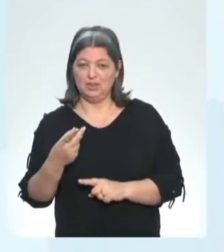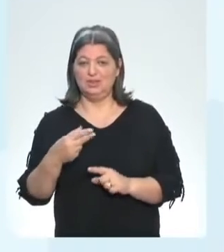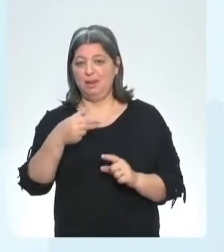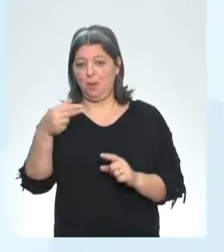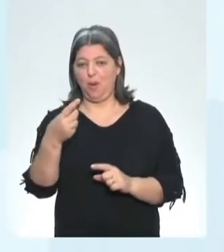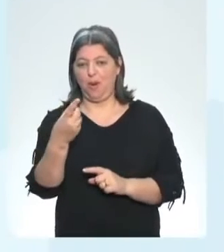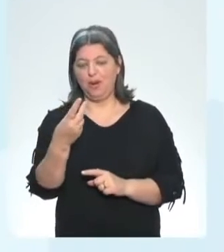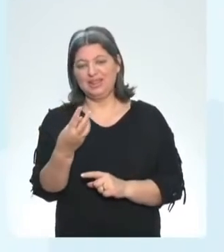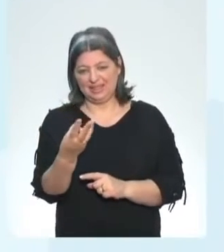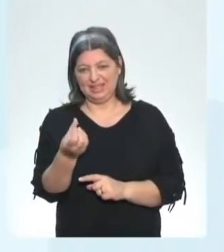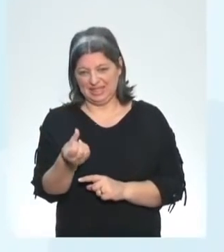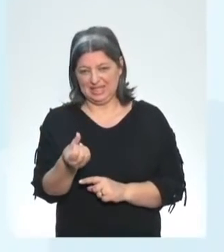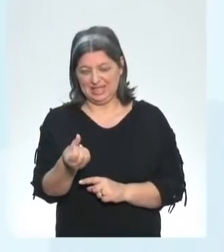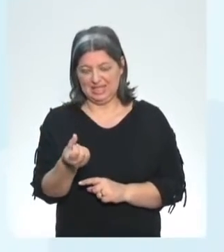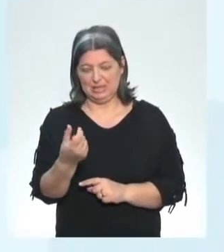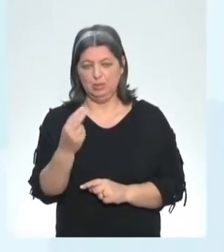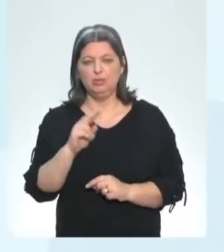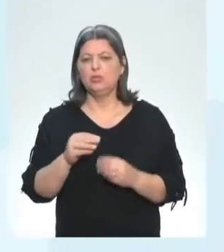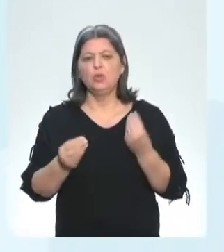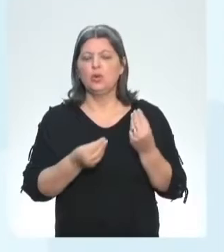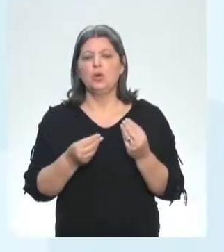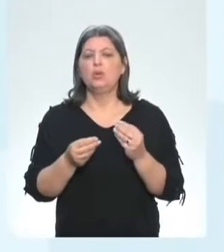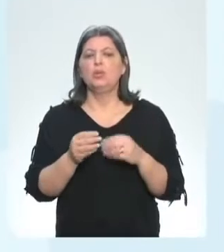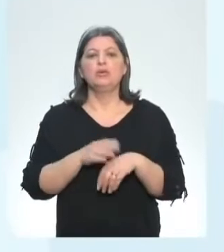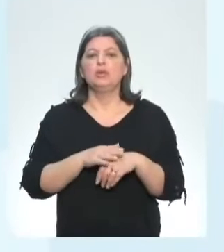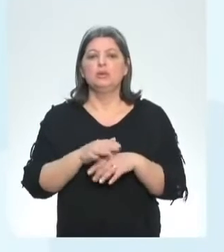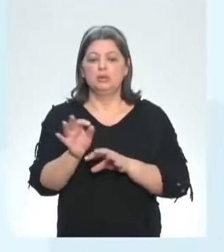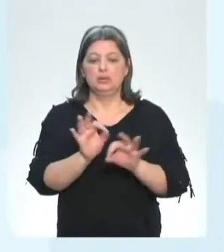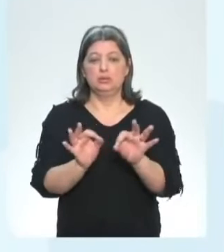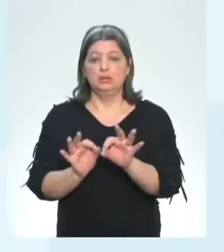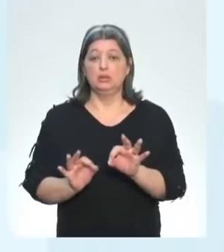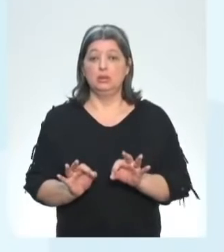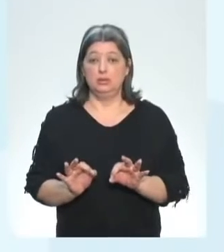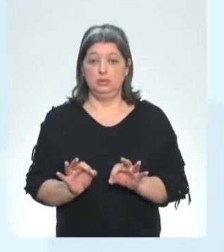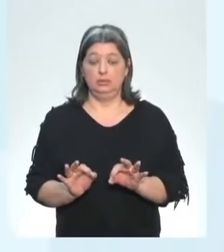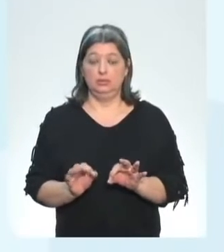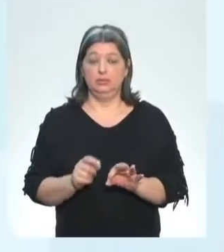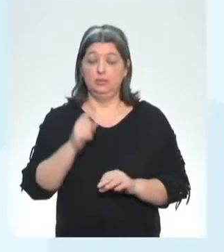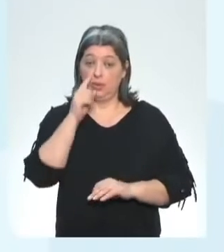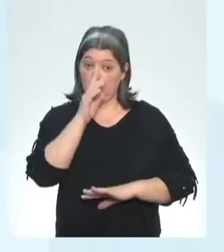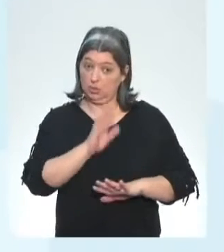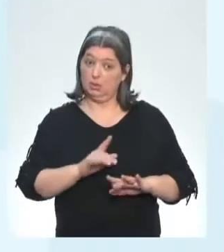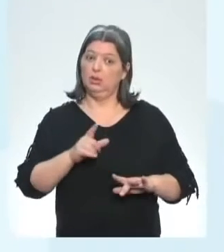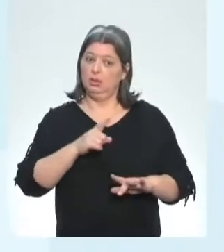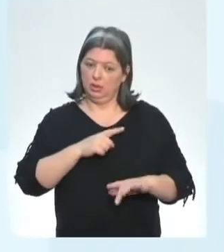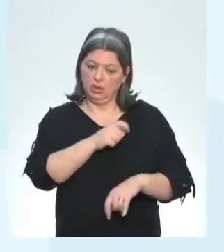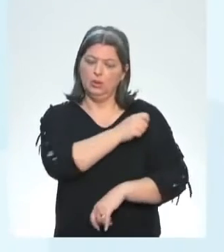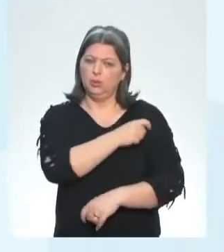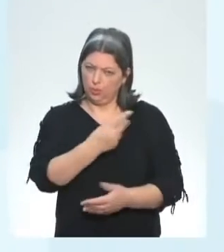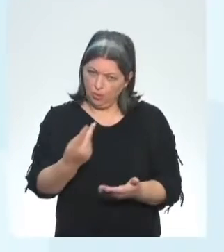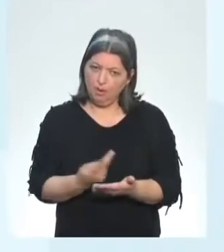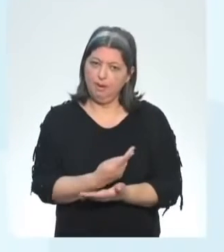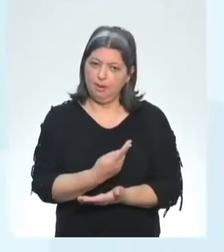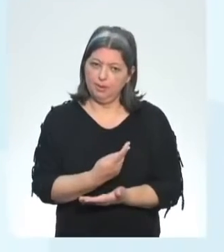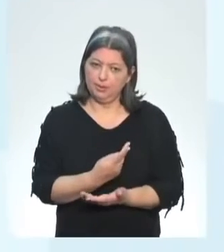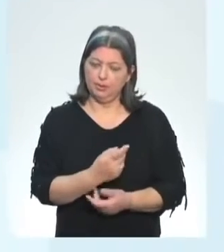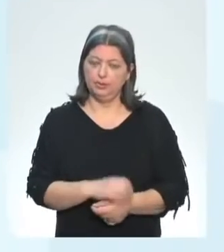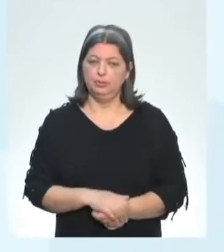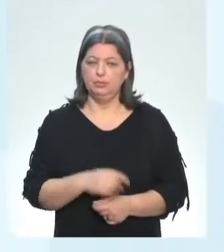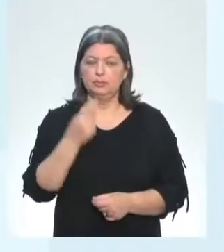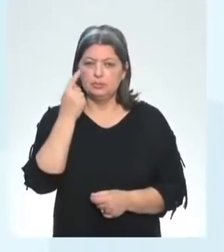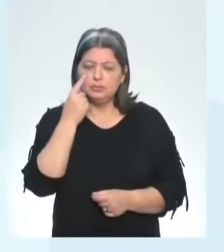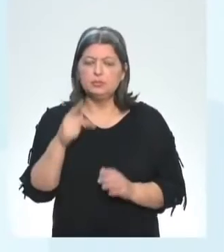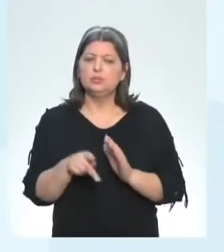bem, mas vamos fazer a regra de 3. Ó. Como que vou montar a regra de 3? Cuidado, eu tenho visto alunos errando nisso. Ó. Tem que ser